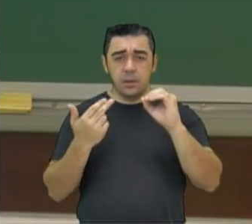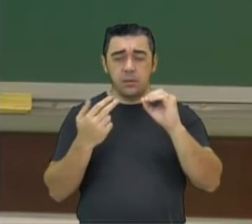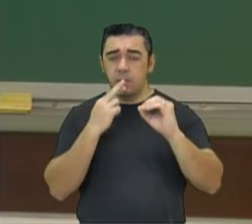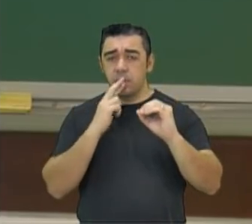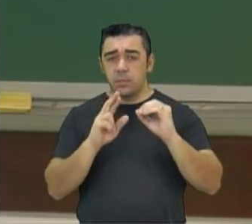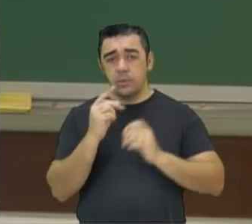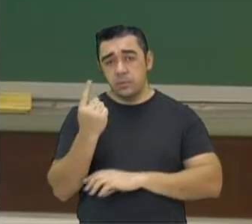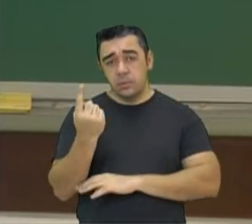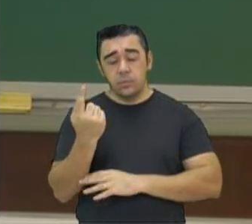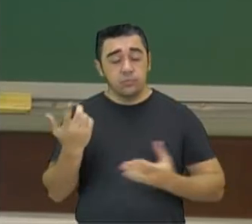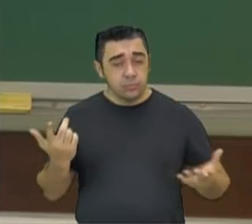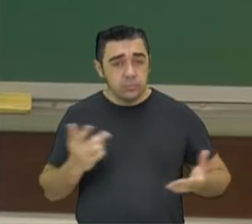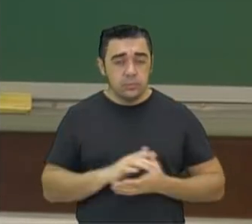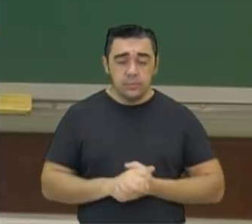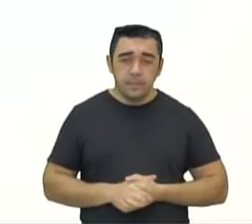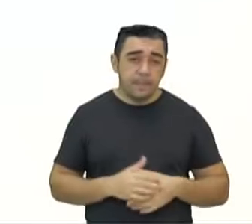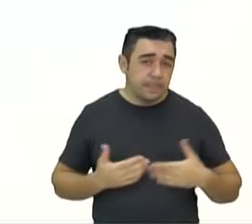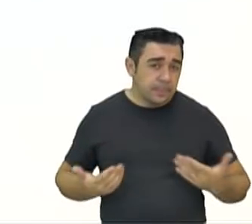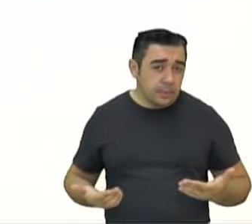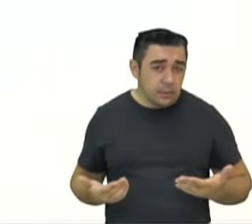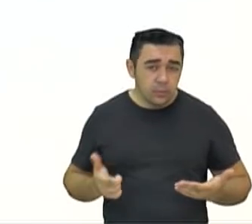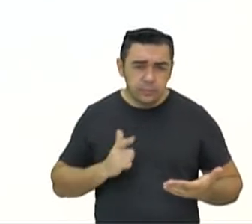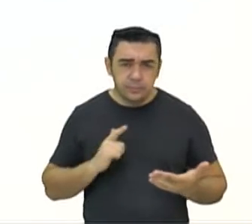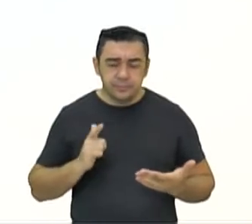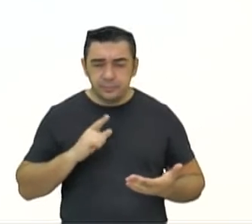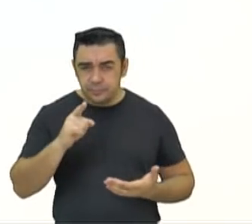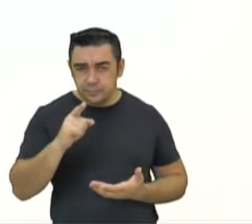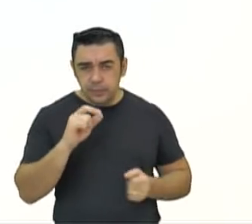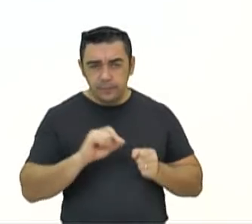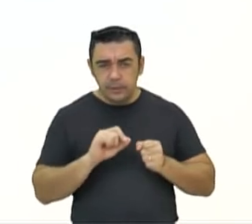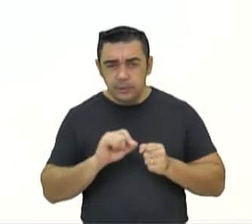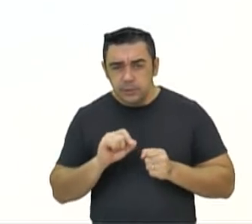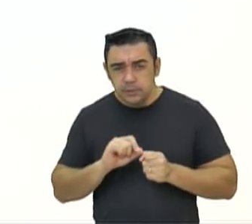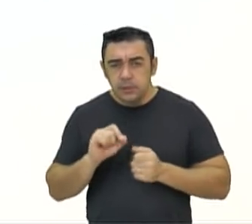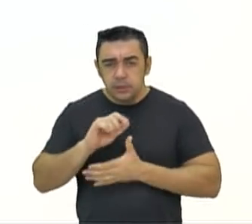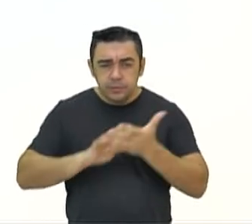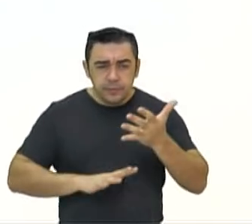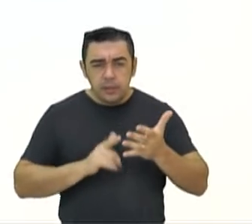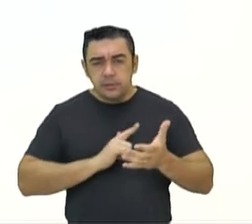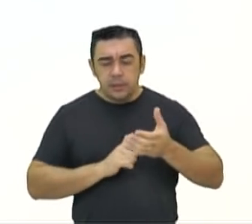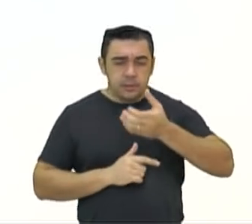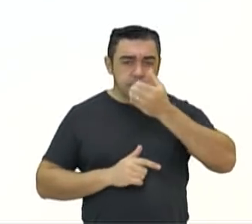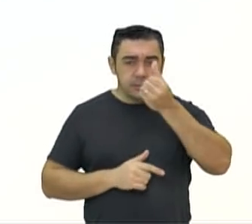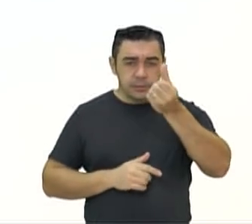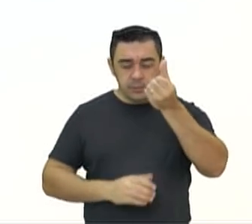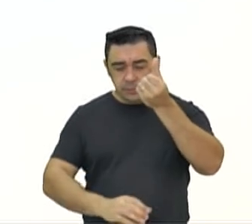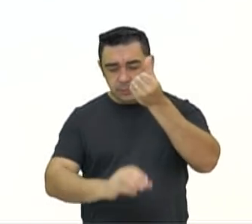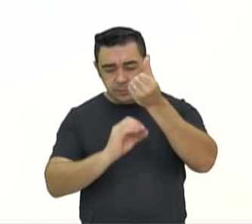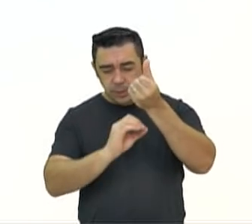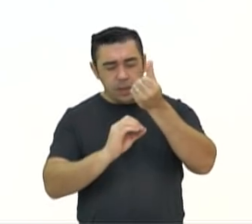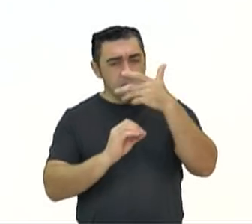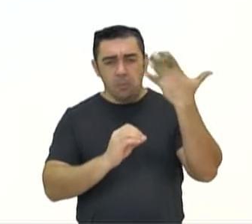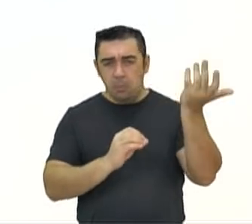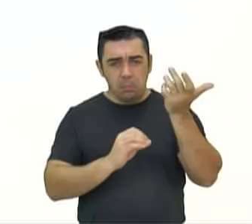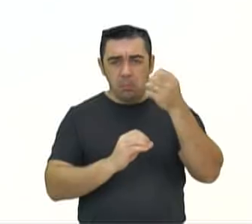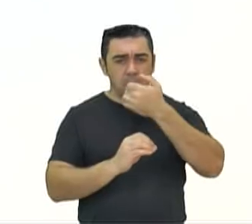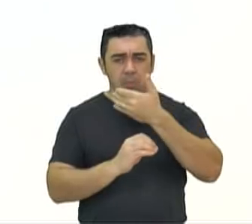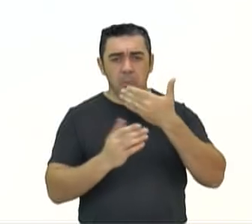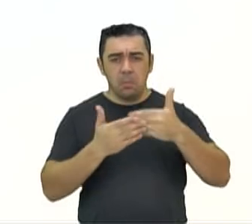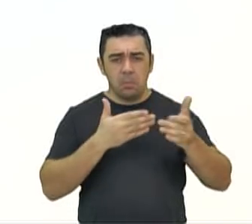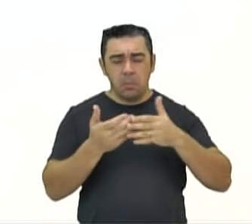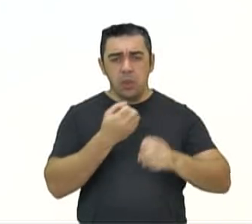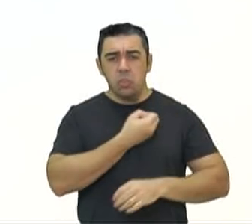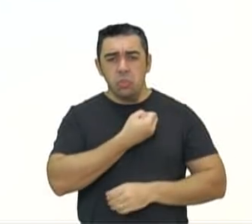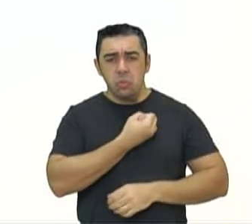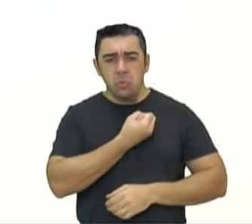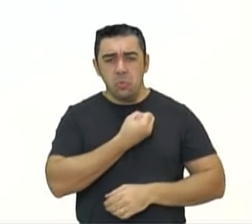coisa que 1. Então, quando vocês estiverem fazendo um exercício e aparecer isso daqui, que o P é